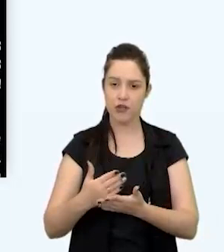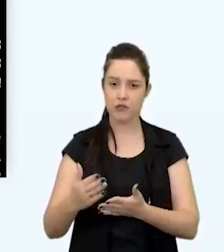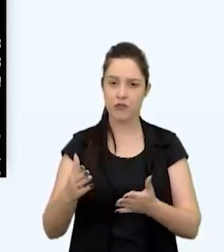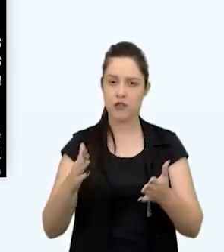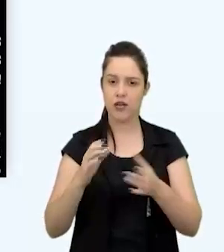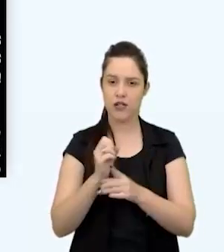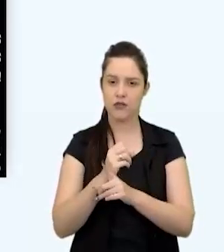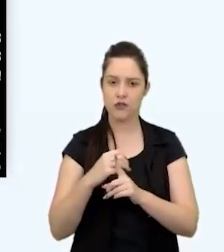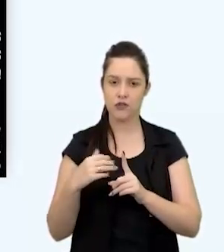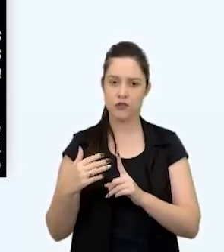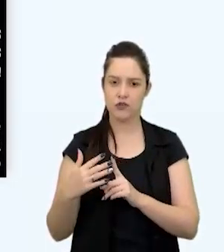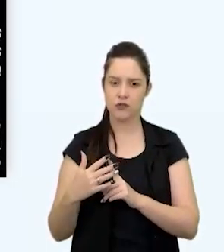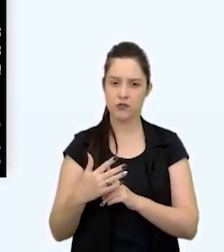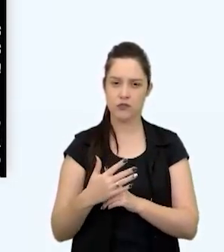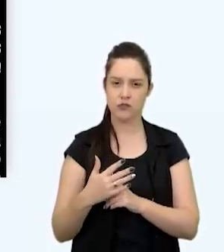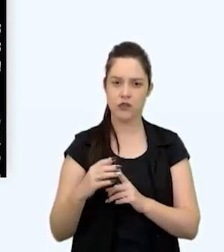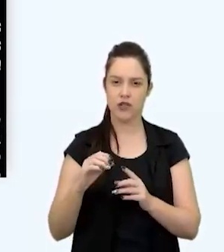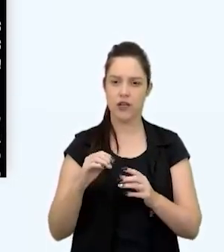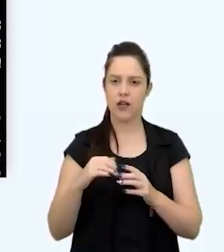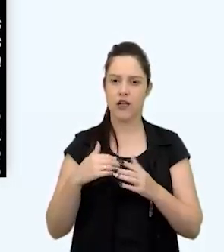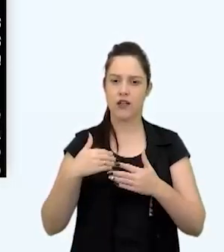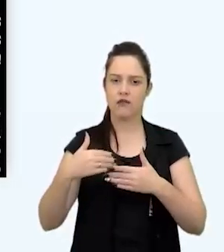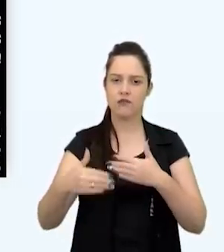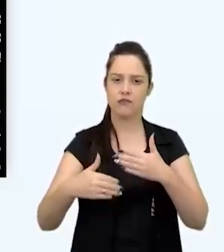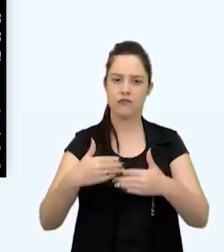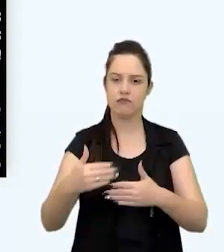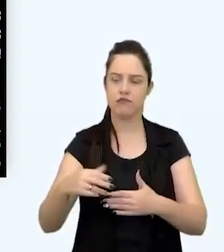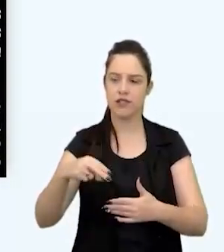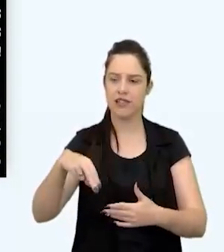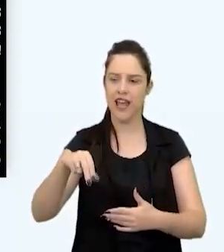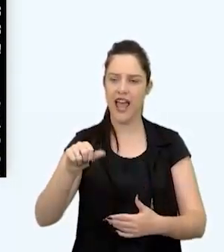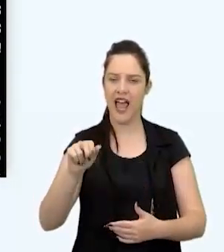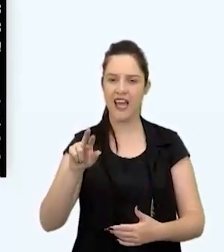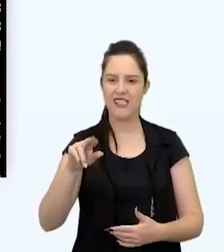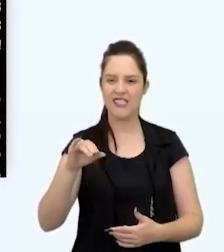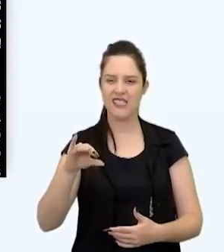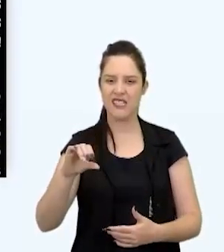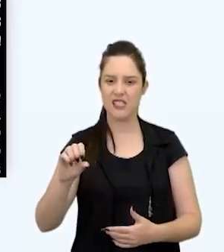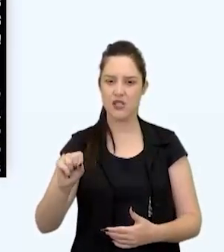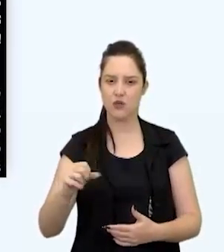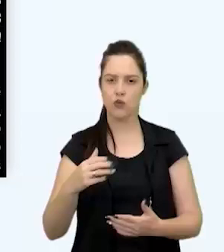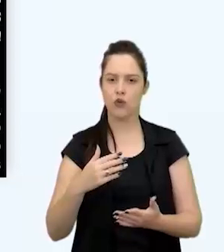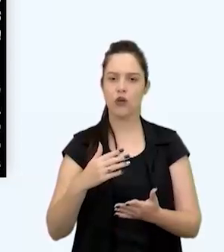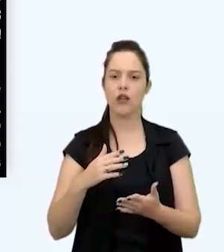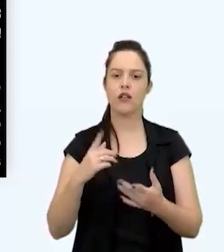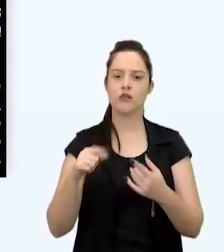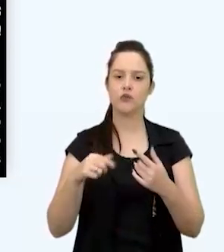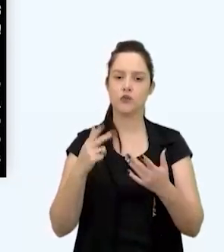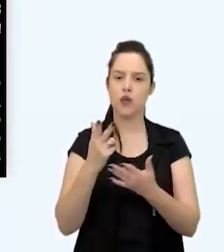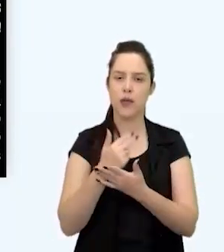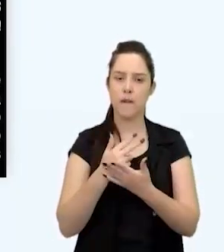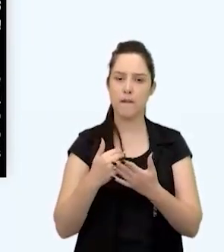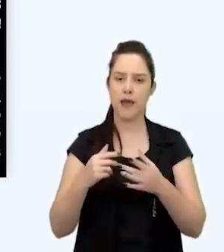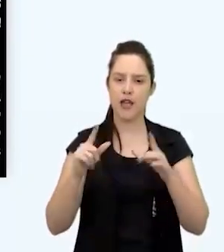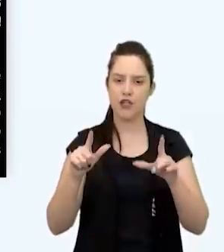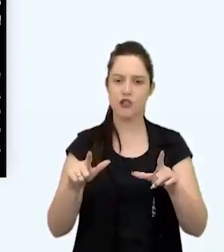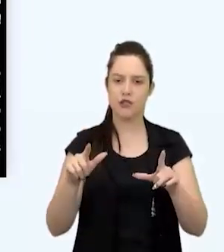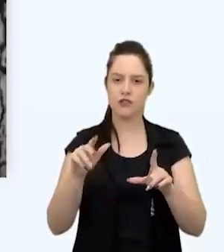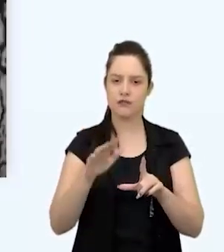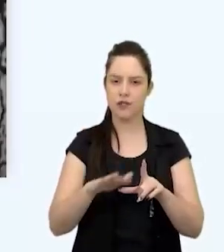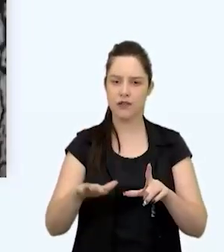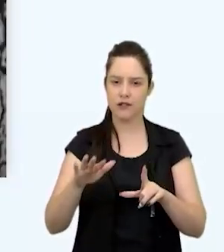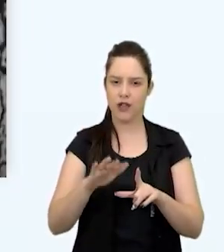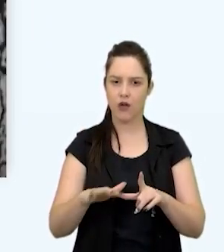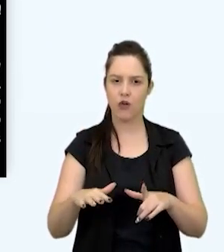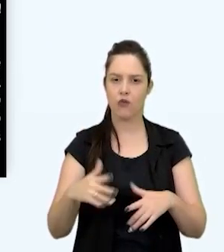sociedade imunda lançou-se como Narciso, na contemplação de sua imagem trivial no